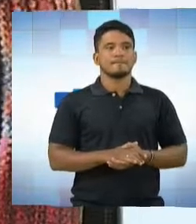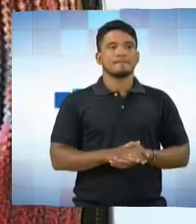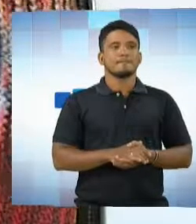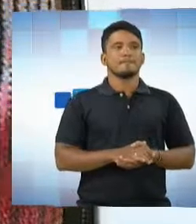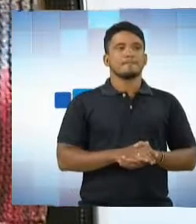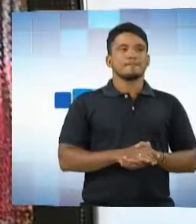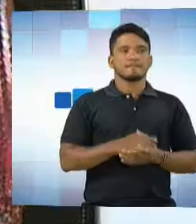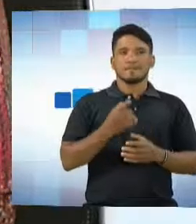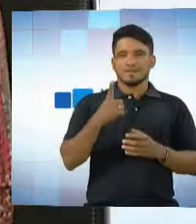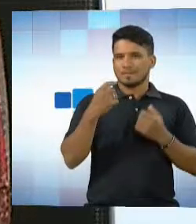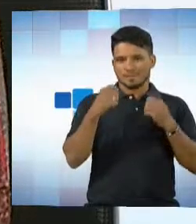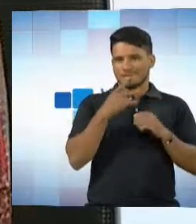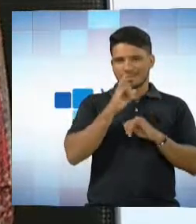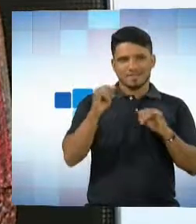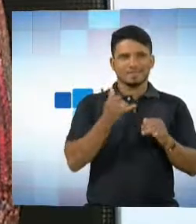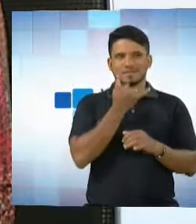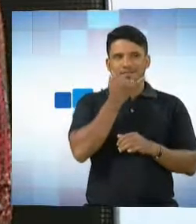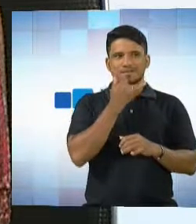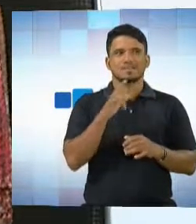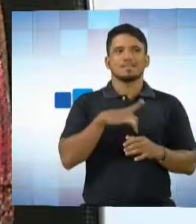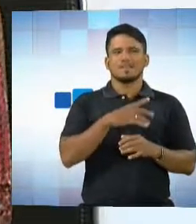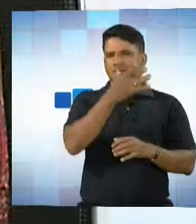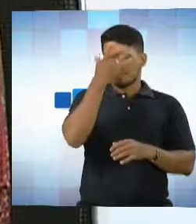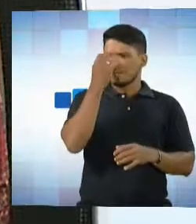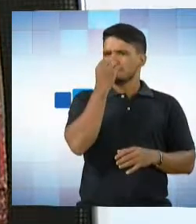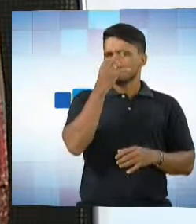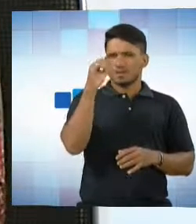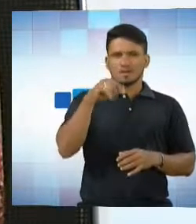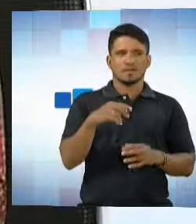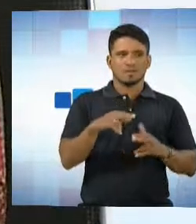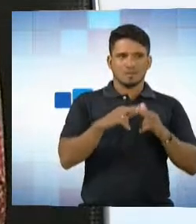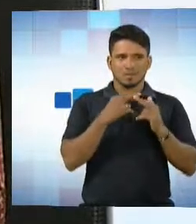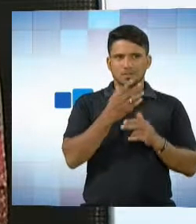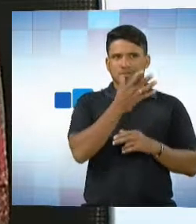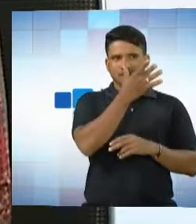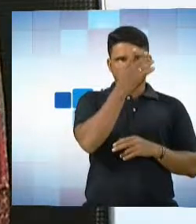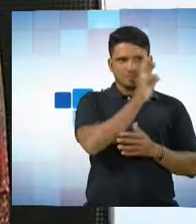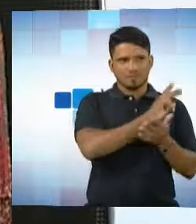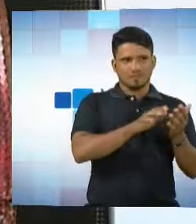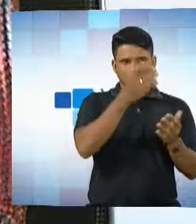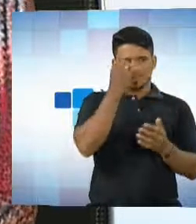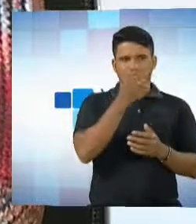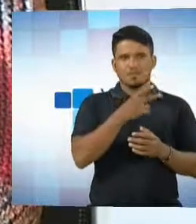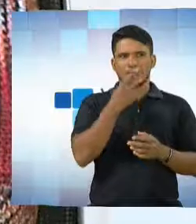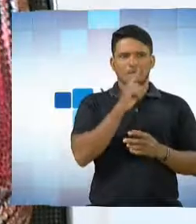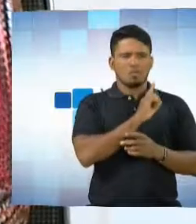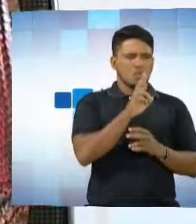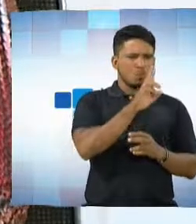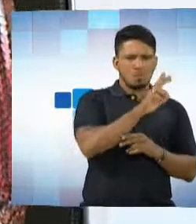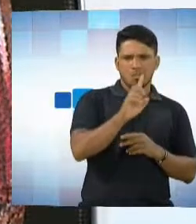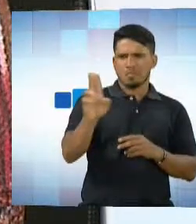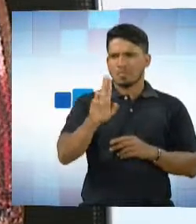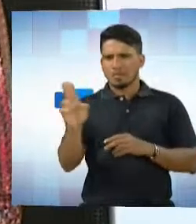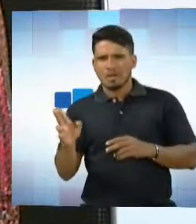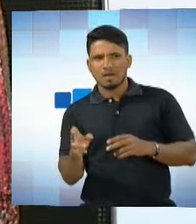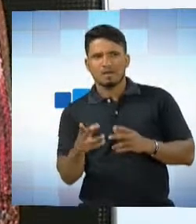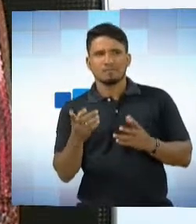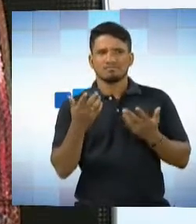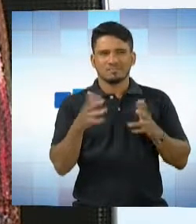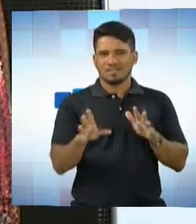pula. Pulo. Mas tem gente boa, né? Muita gente Tem boa, muita né? gente boa, por isso que eu pulo, porque tem muita gente boa. Aí E. para citar um, Ah, citar outro, eu